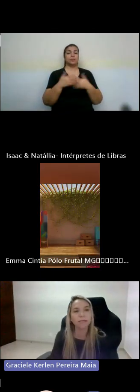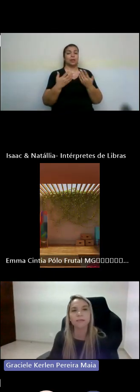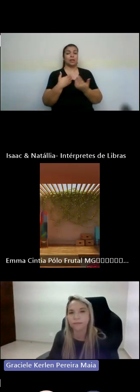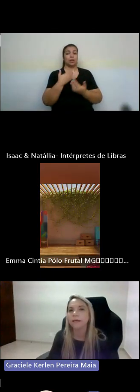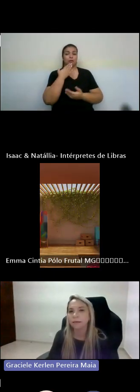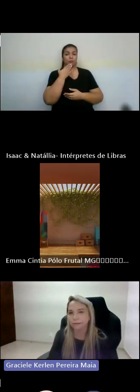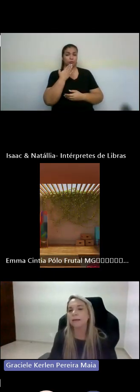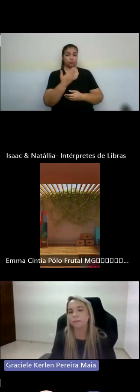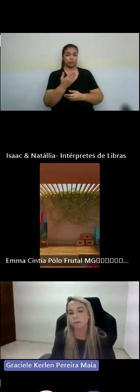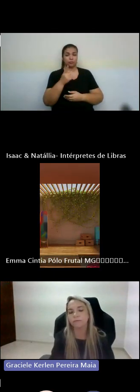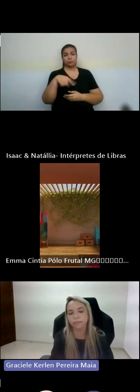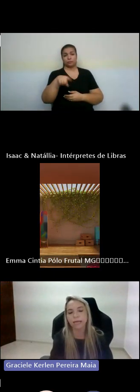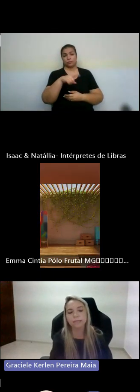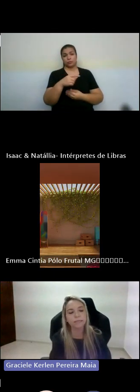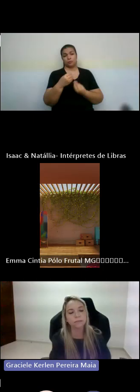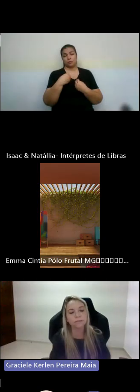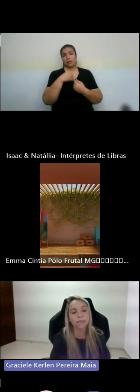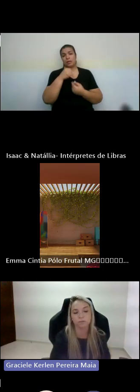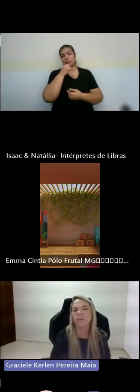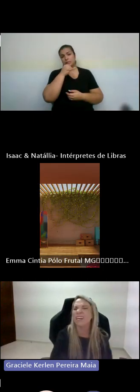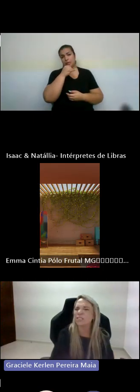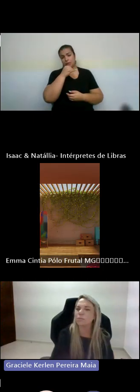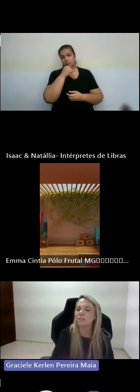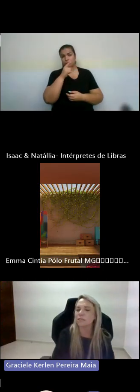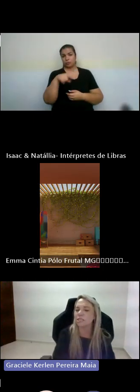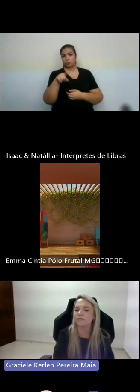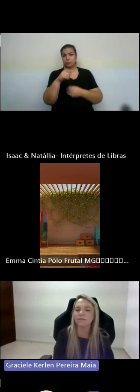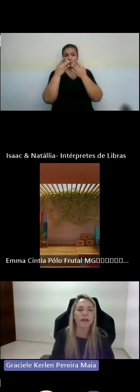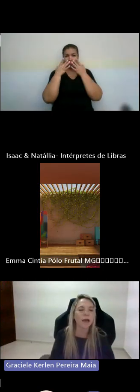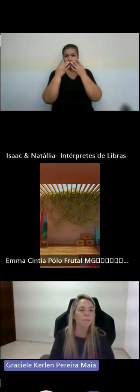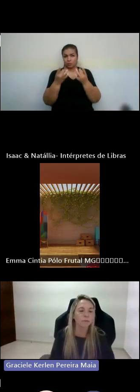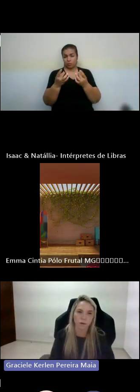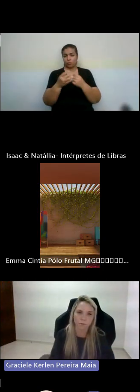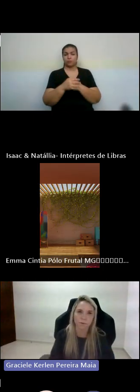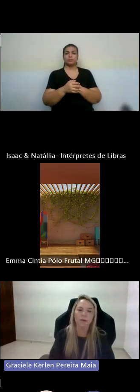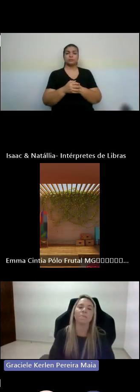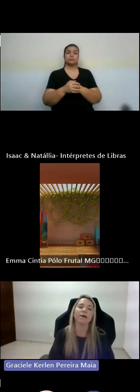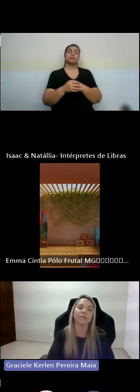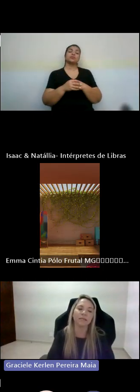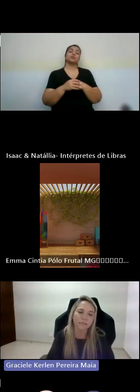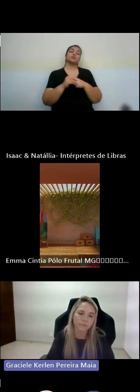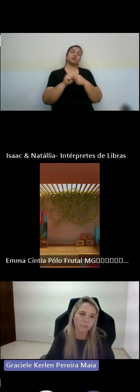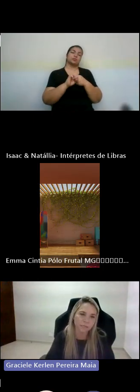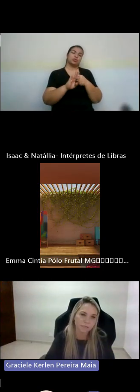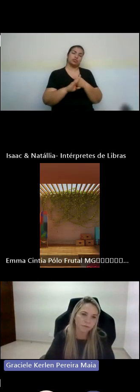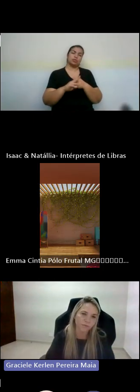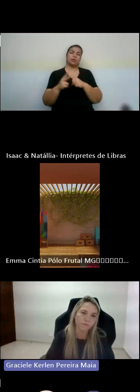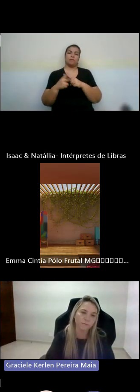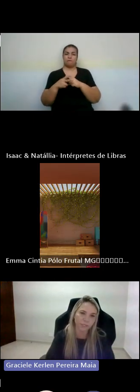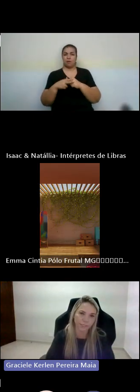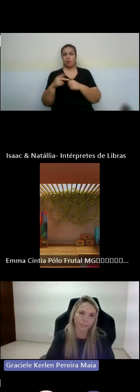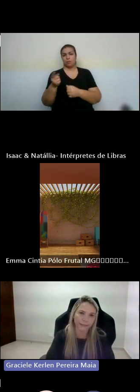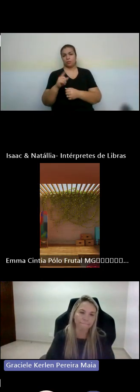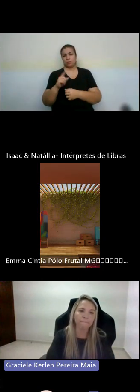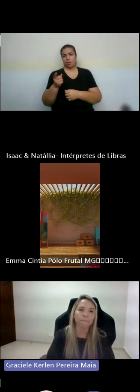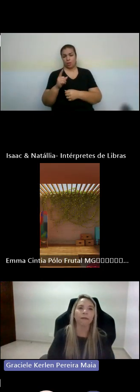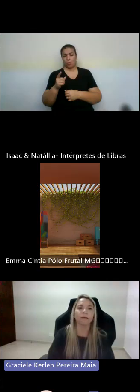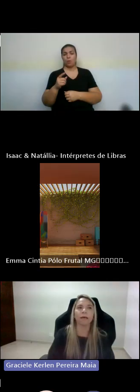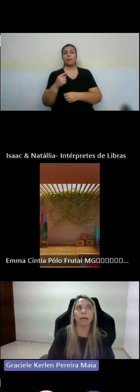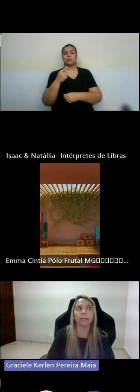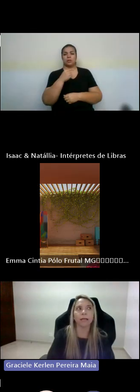para vocês, tá? Então, fiquem atentos a isso. De substantivo e verbo, não. Mas nessa questão que eu vou pedir,